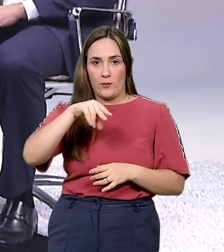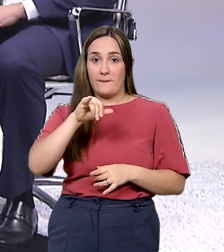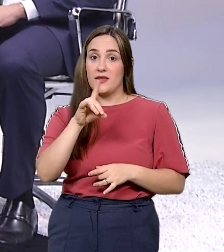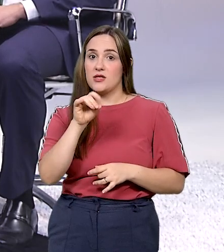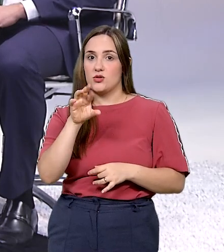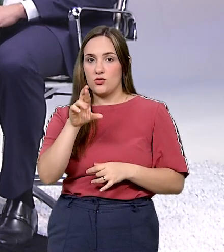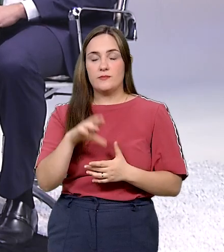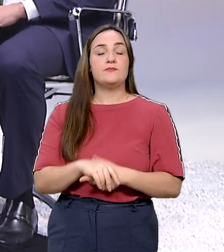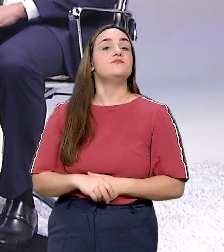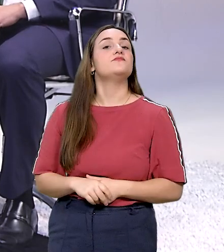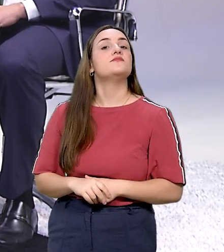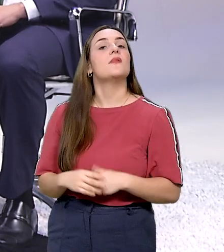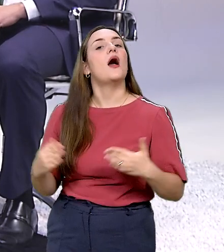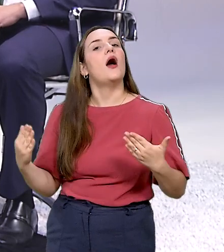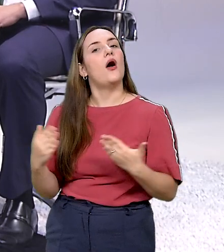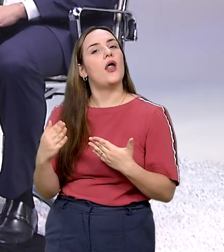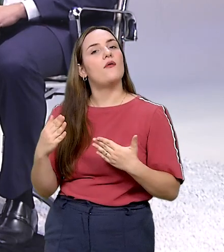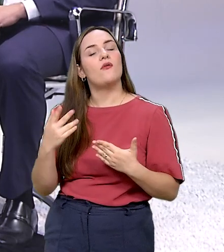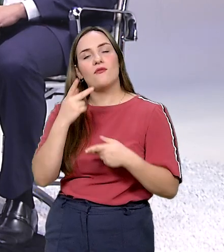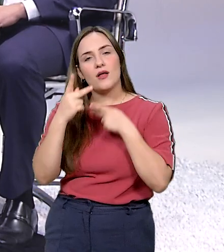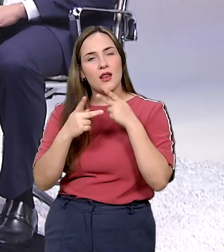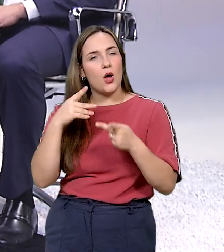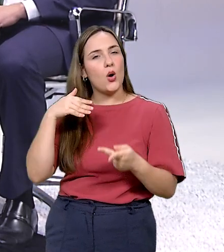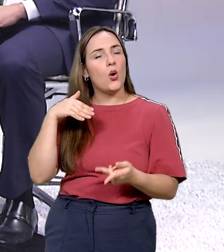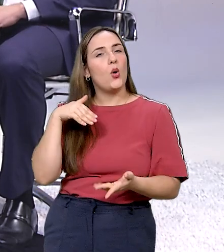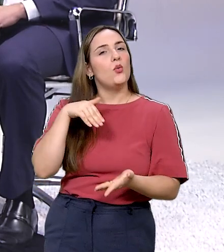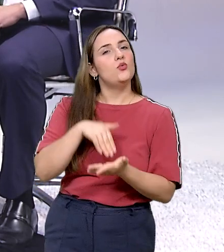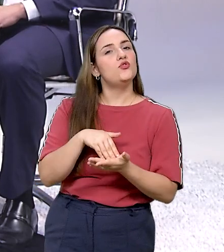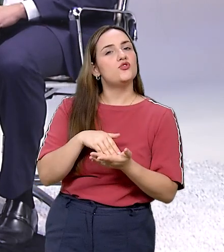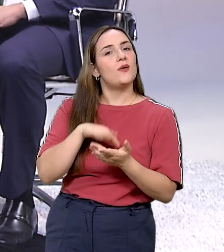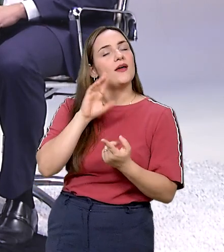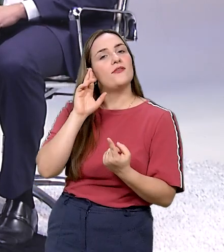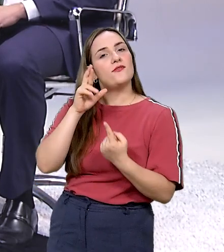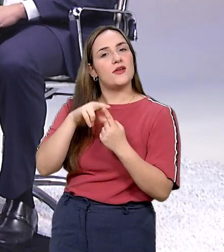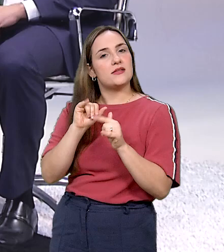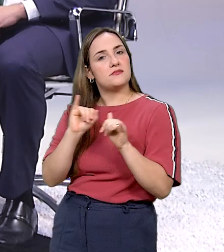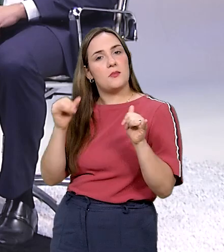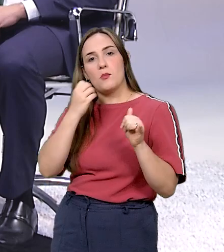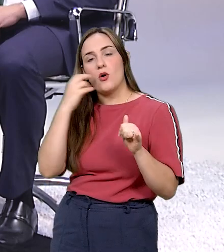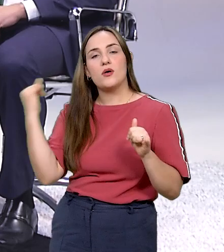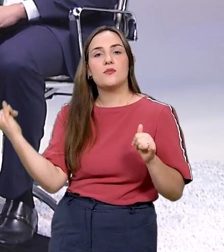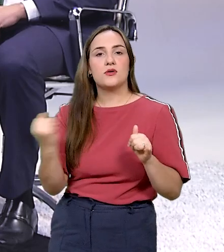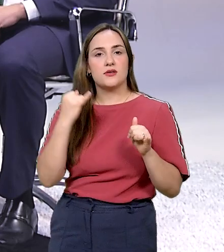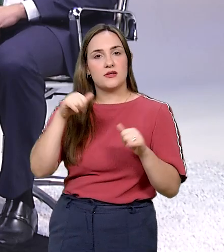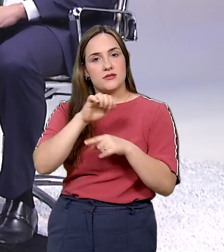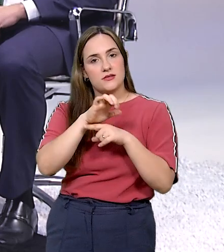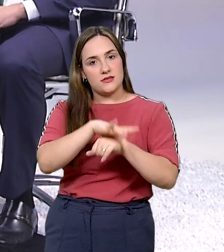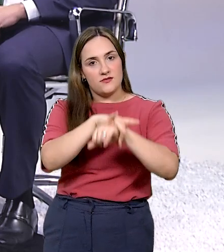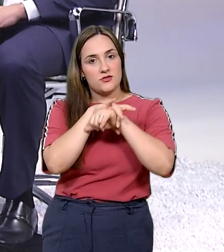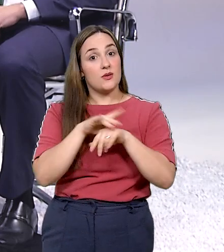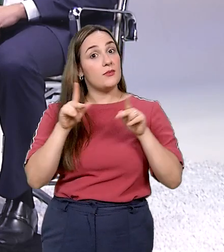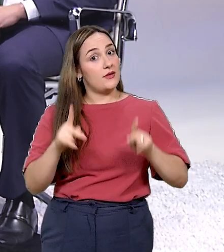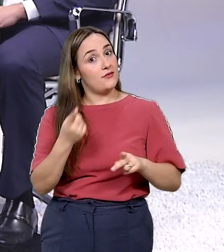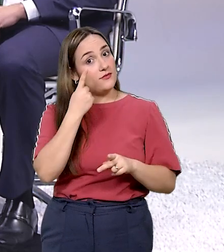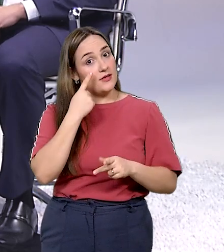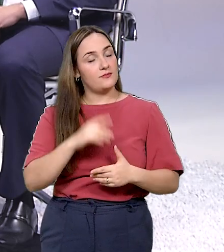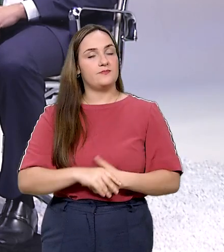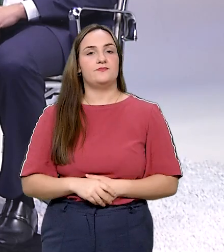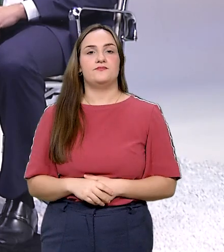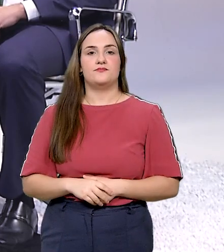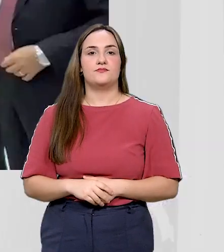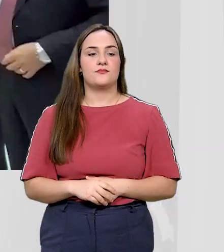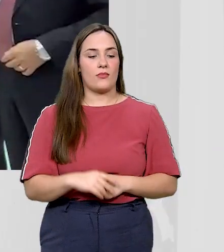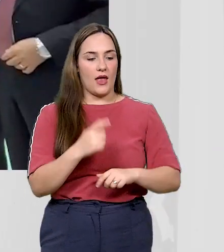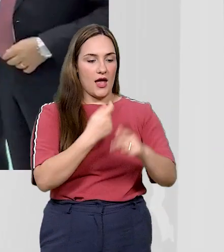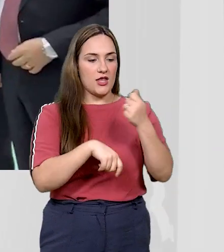que já está aqui nos nossos estúdios, vamos aos últimos destaques da Administração Superior da Defensoria Pública de Mato Grosso do Sul.